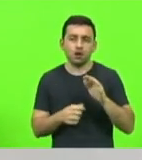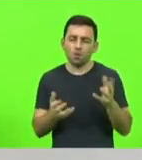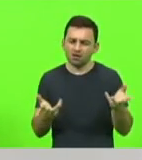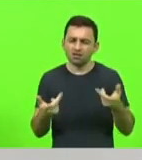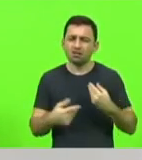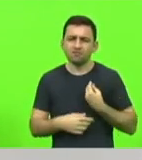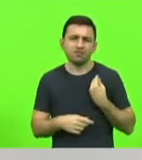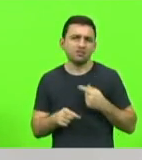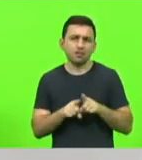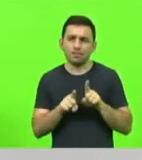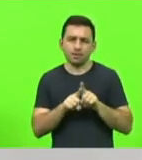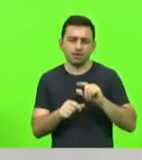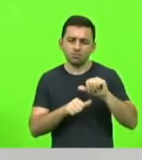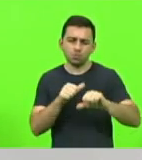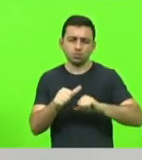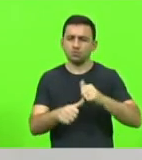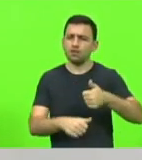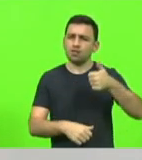melhor.